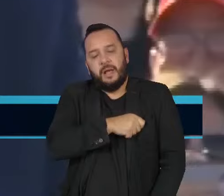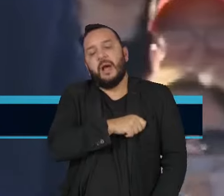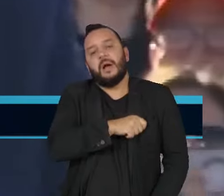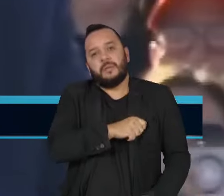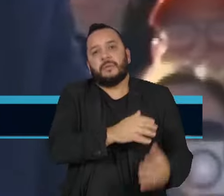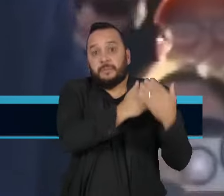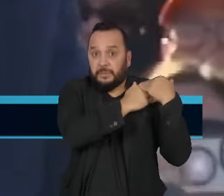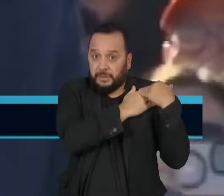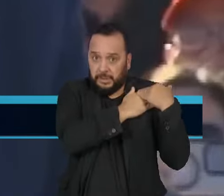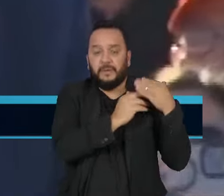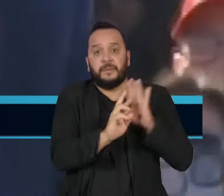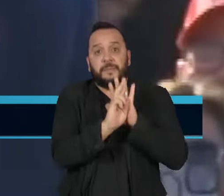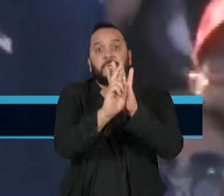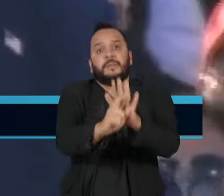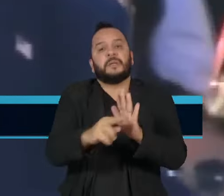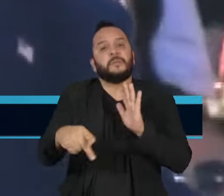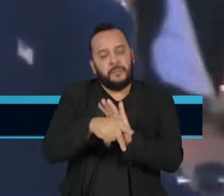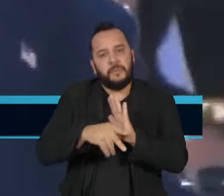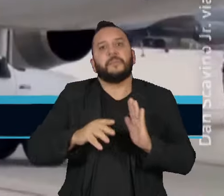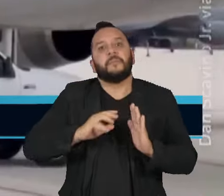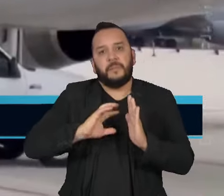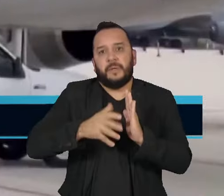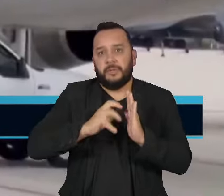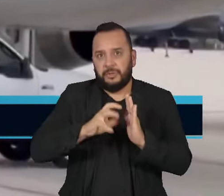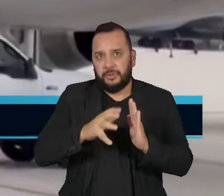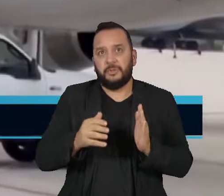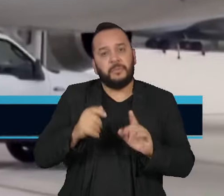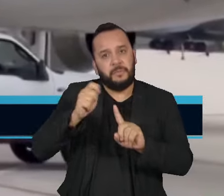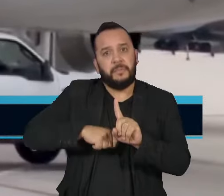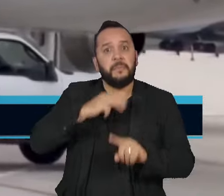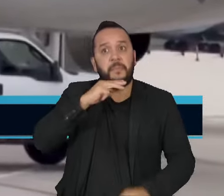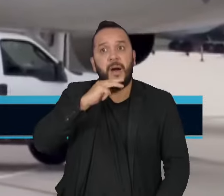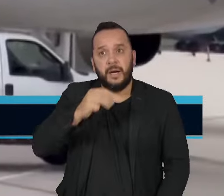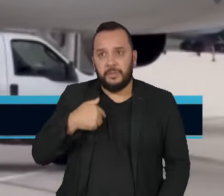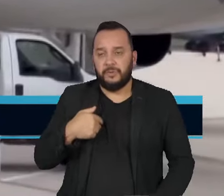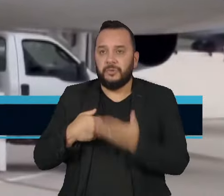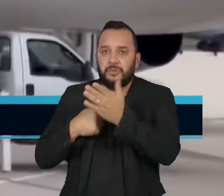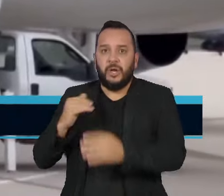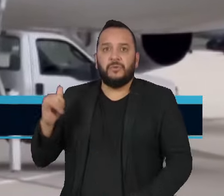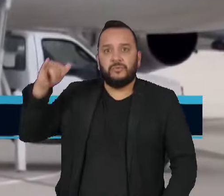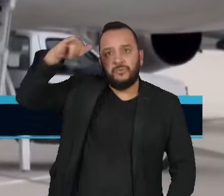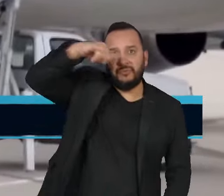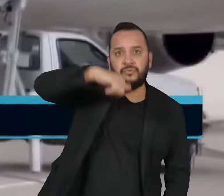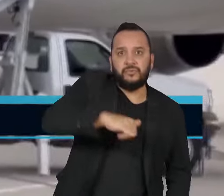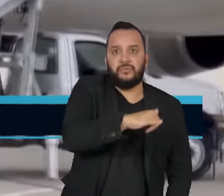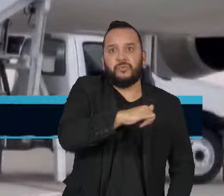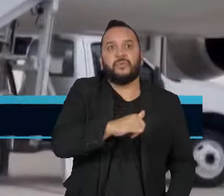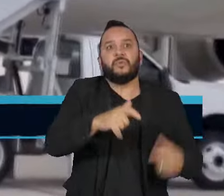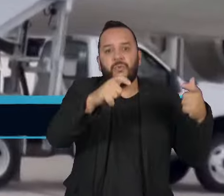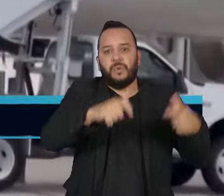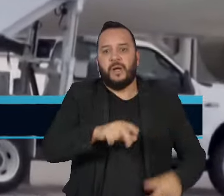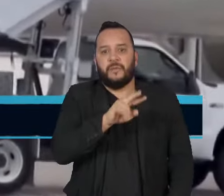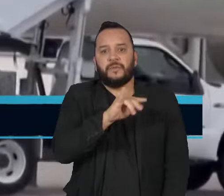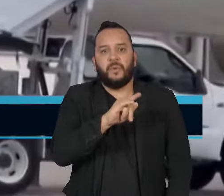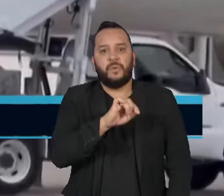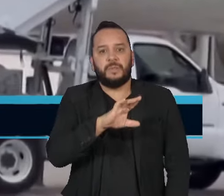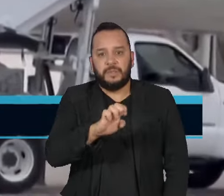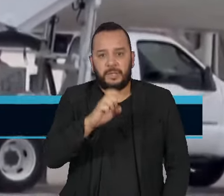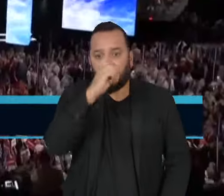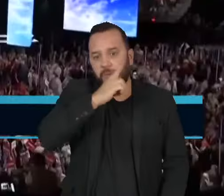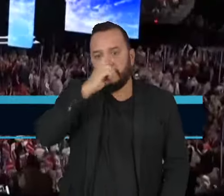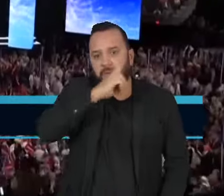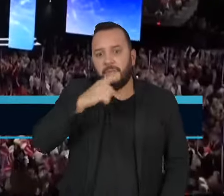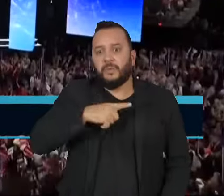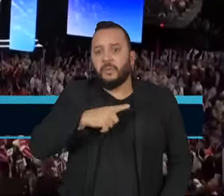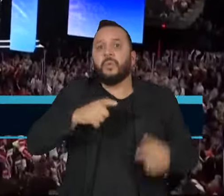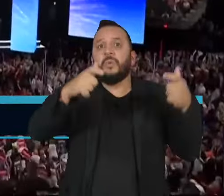nas eleições, ainda nas prévias, em março. Trump chegou ao estado de Wisconsin neste domingo. A escolha de Milwaukee como